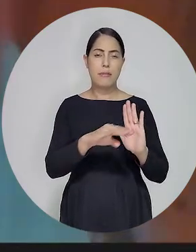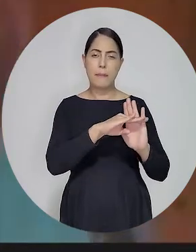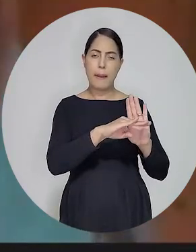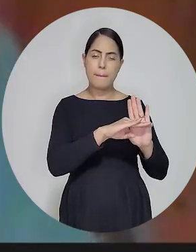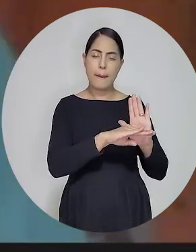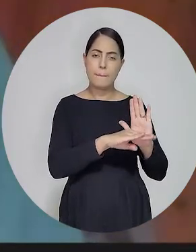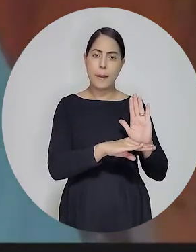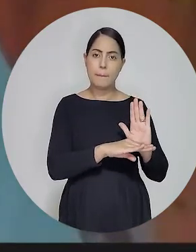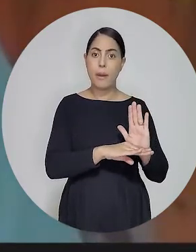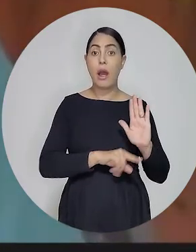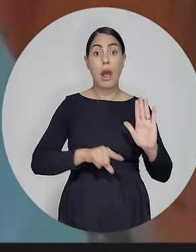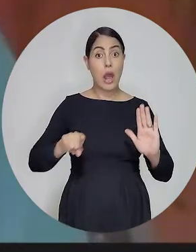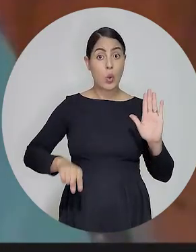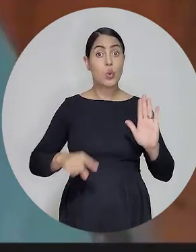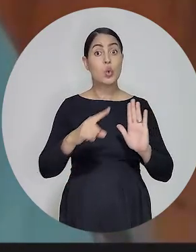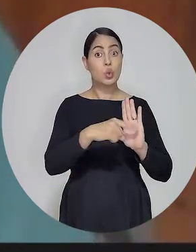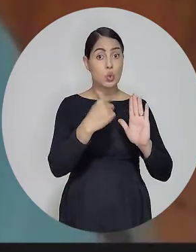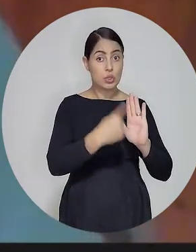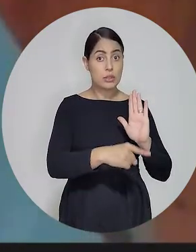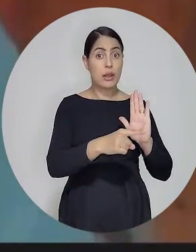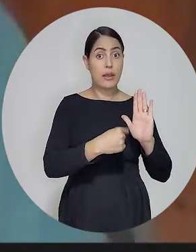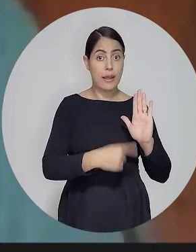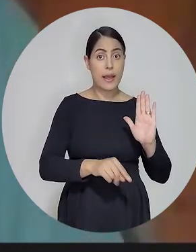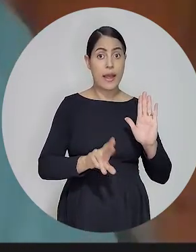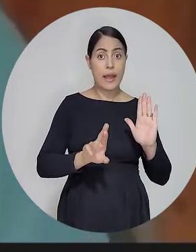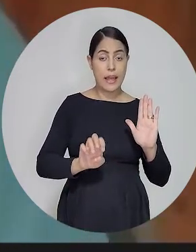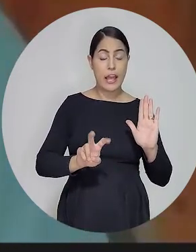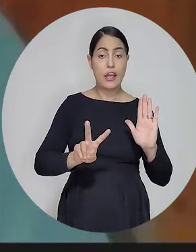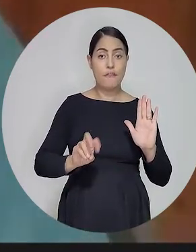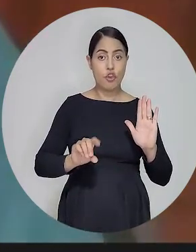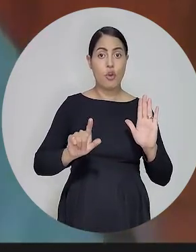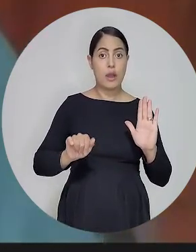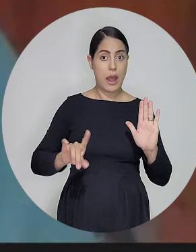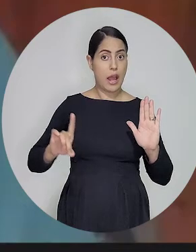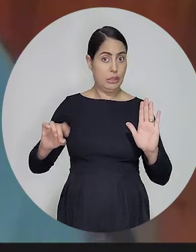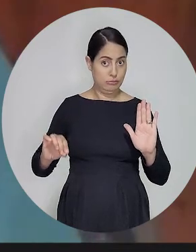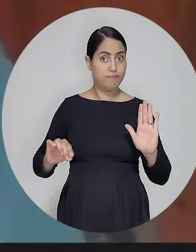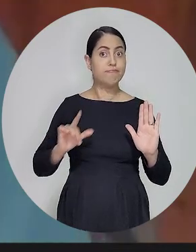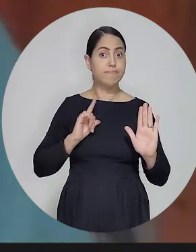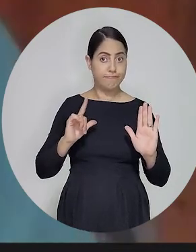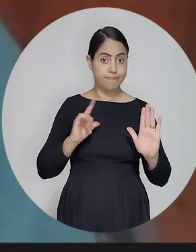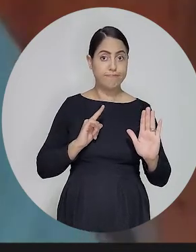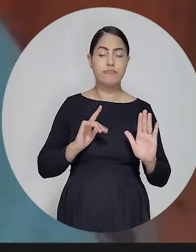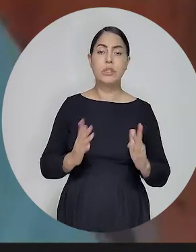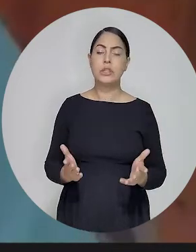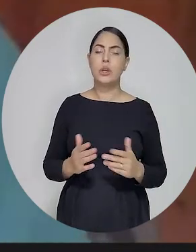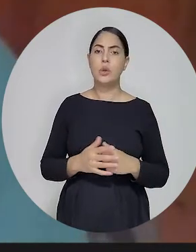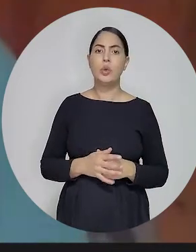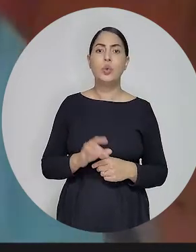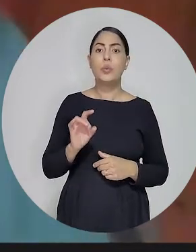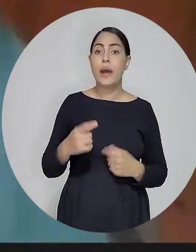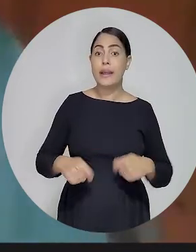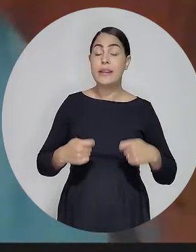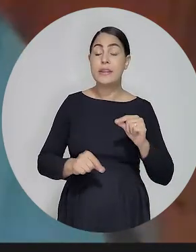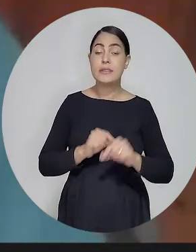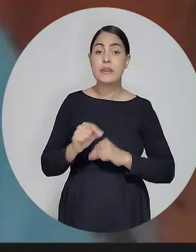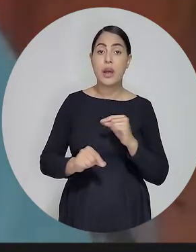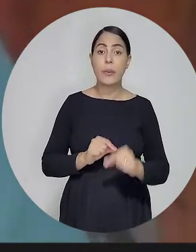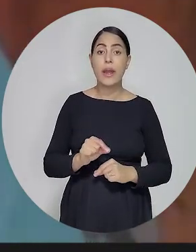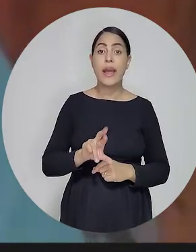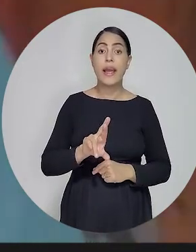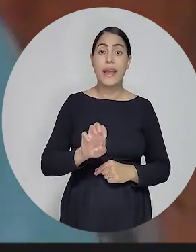foram revogados alguns dispositivos. A lesividade, por exemplo, do artigo 11, ela tem que ser